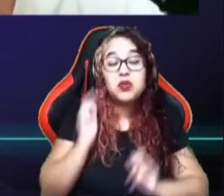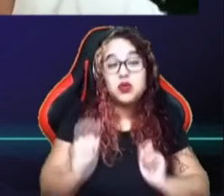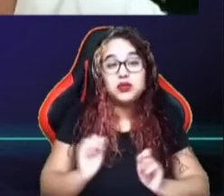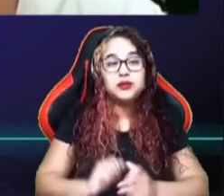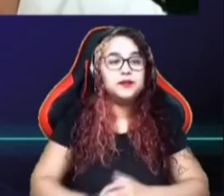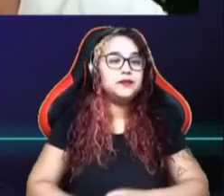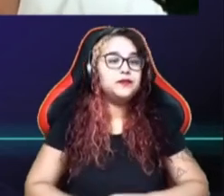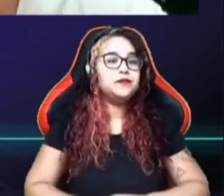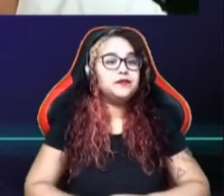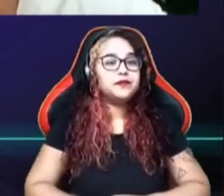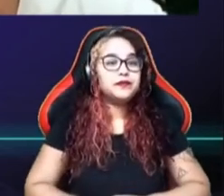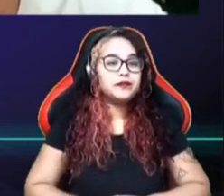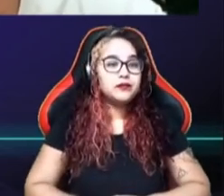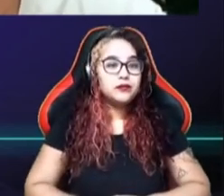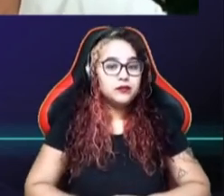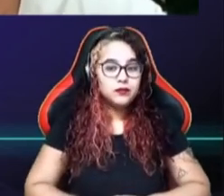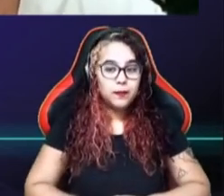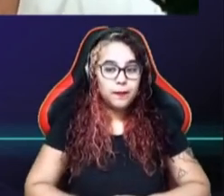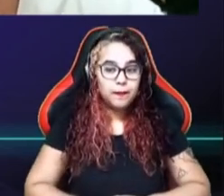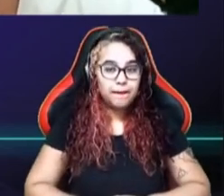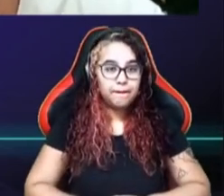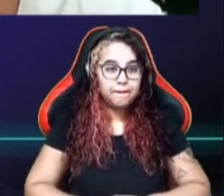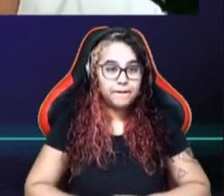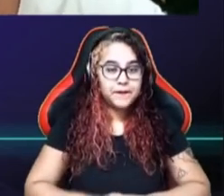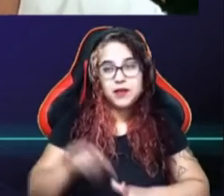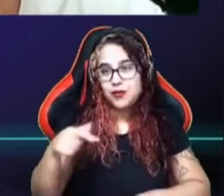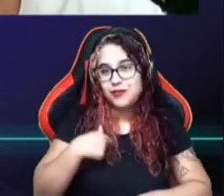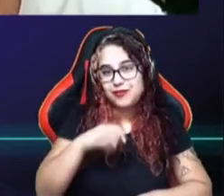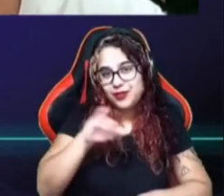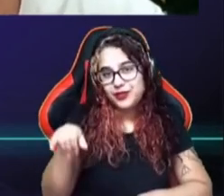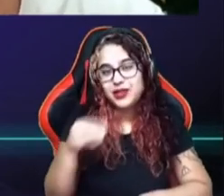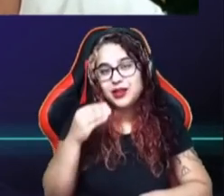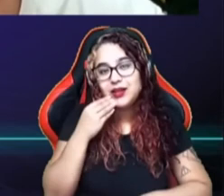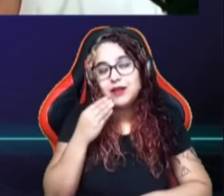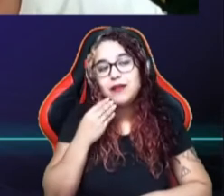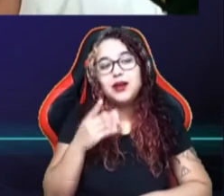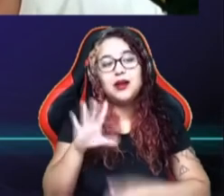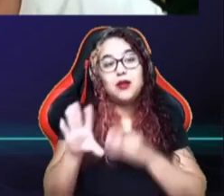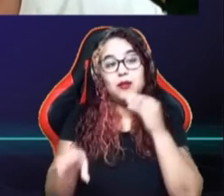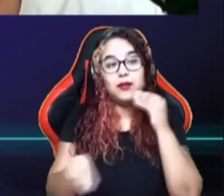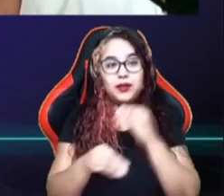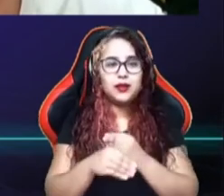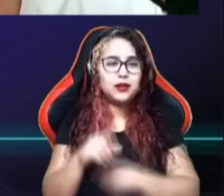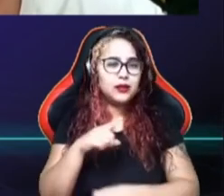Assim, eu aproveitaria para complementar que acho que tem um trabalho base que você mencionou, que é a questão de